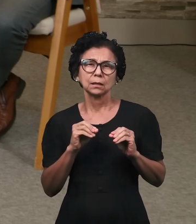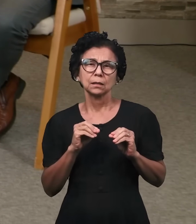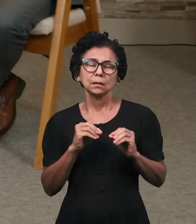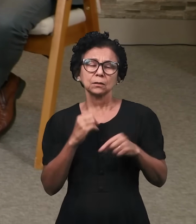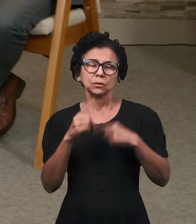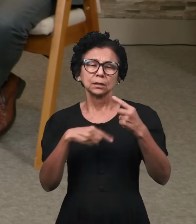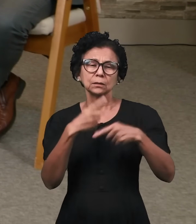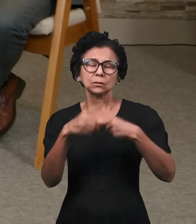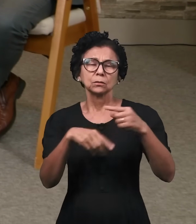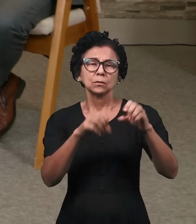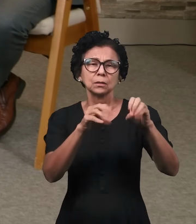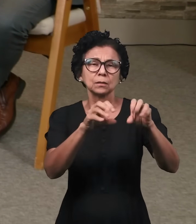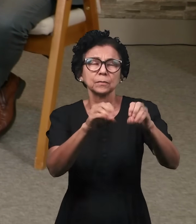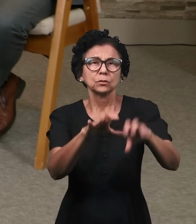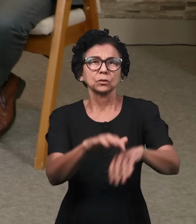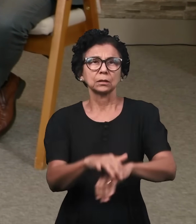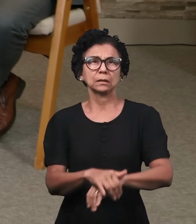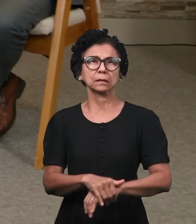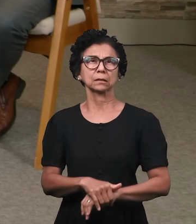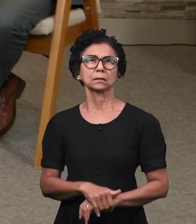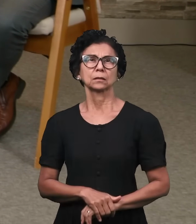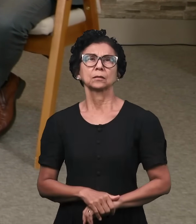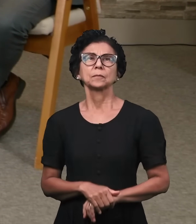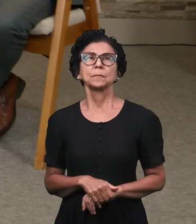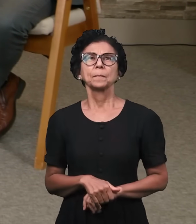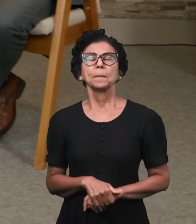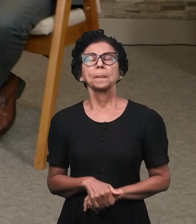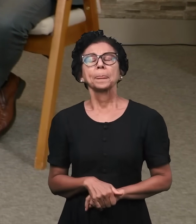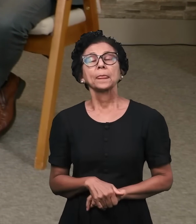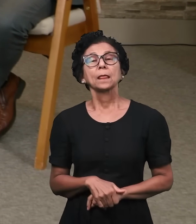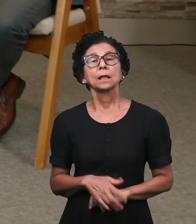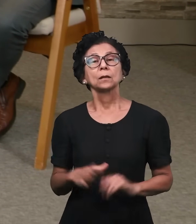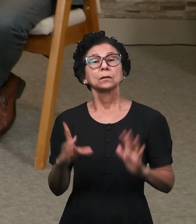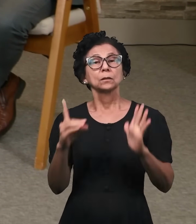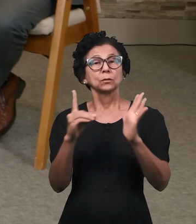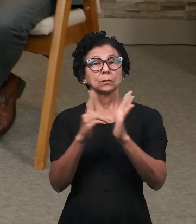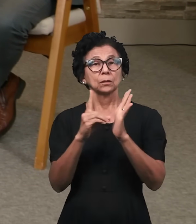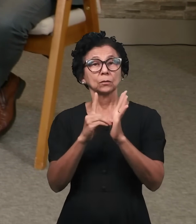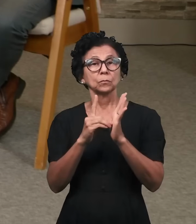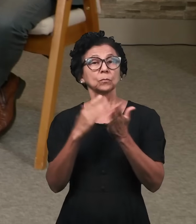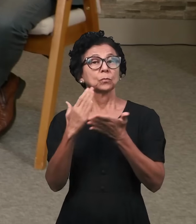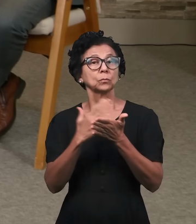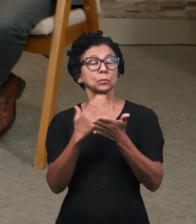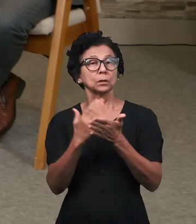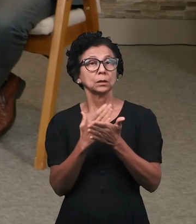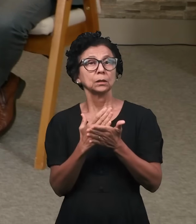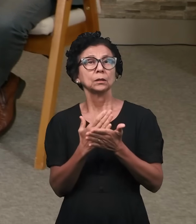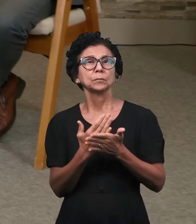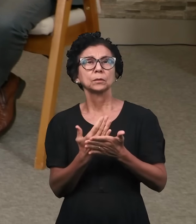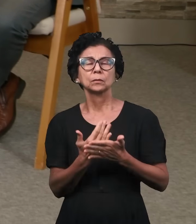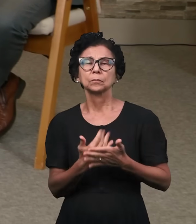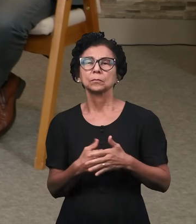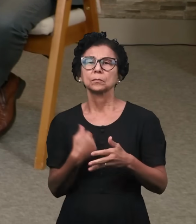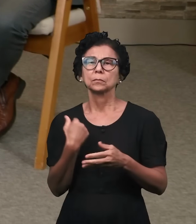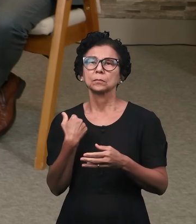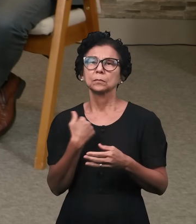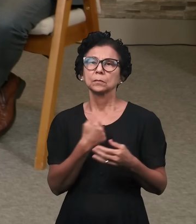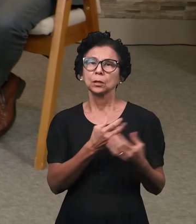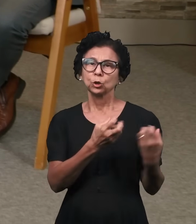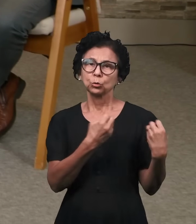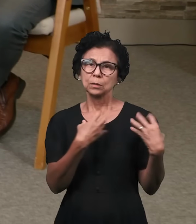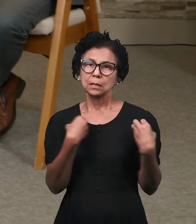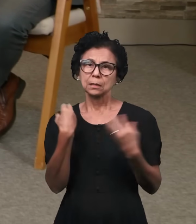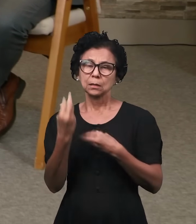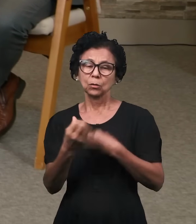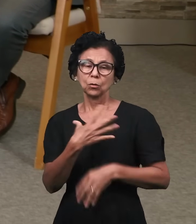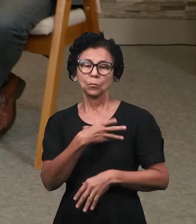ele não à toa também, nós temos em Deuteronômio, né, o ensino de que nós devemos inculcar nos nossos filhos, no andar, no falar, no